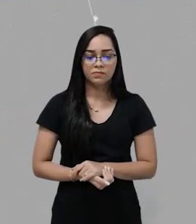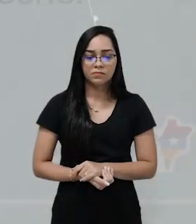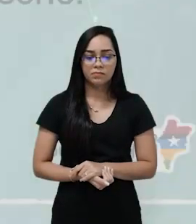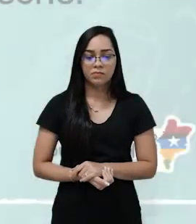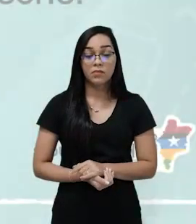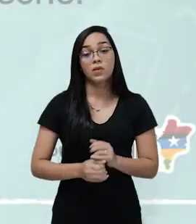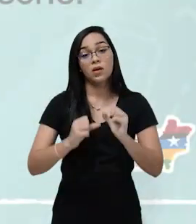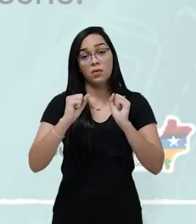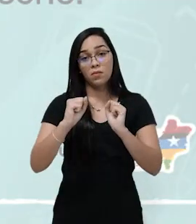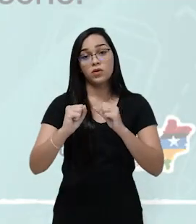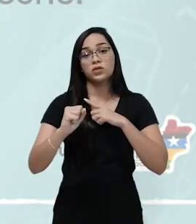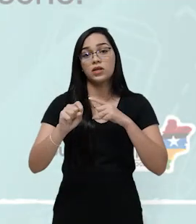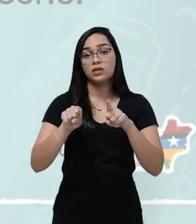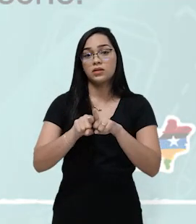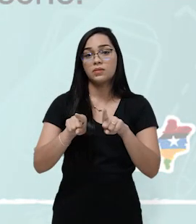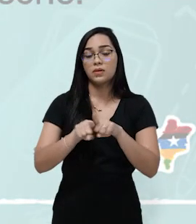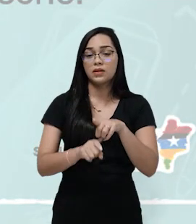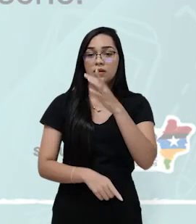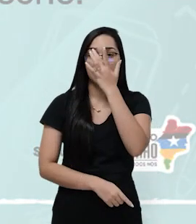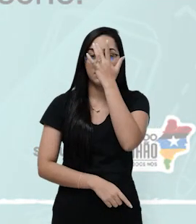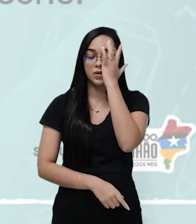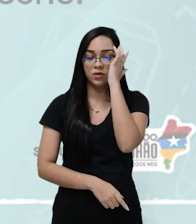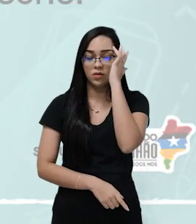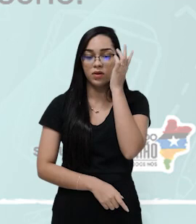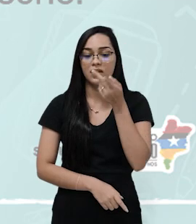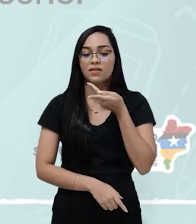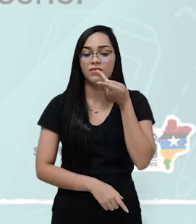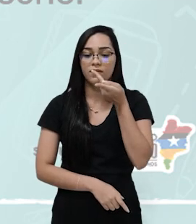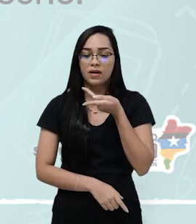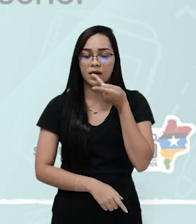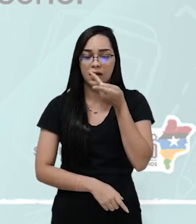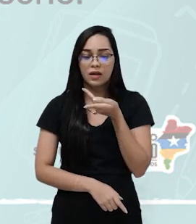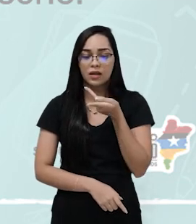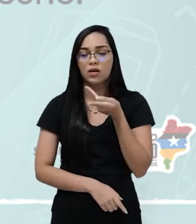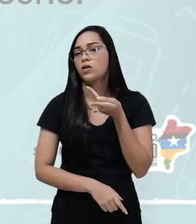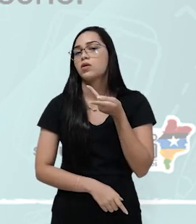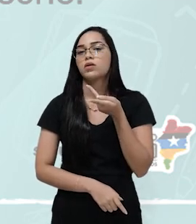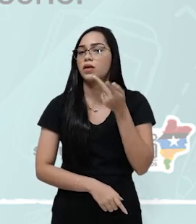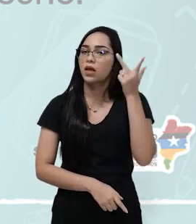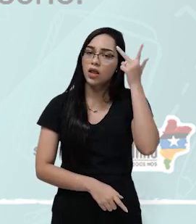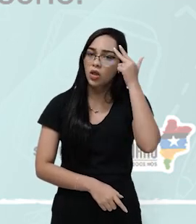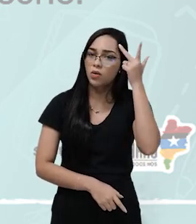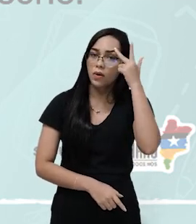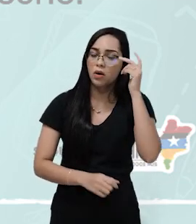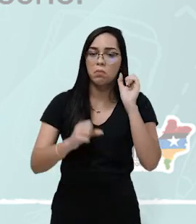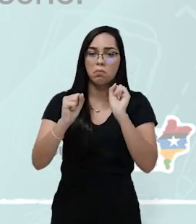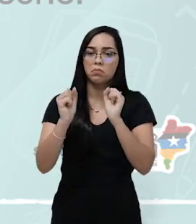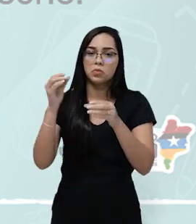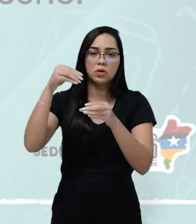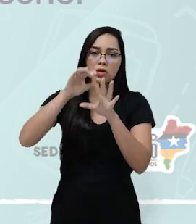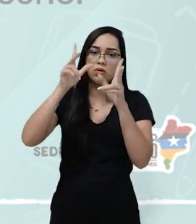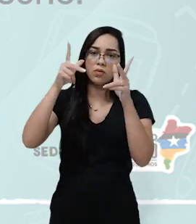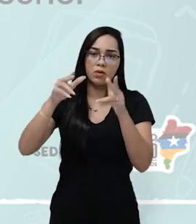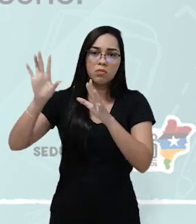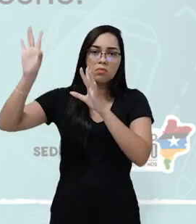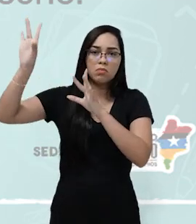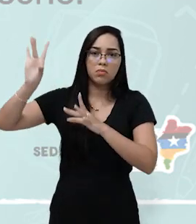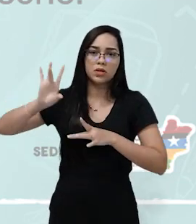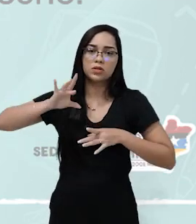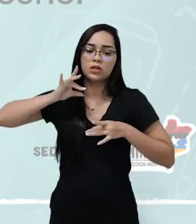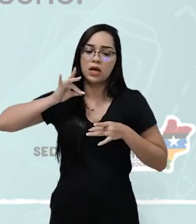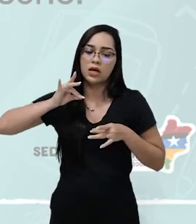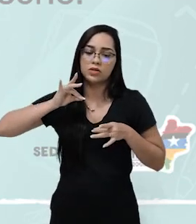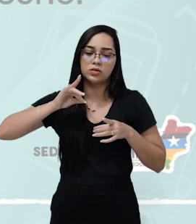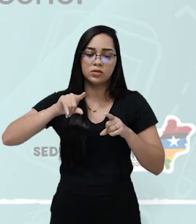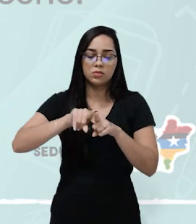Podem estar presentes também um locutor, menos comum. Ele pode ser introduzido como um personagem.